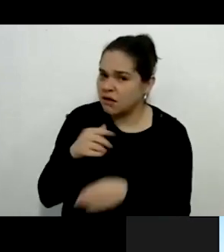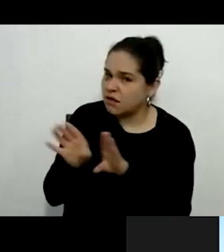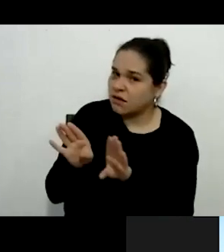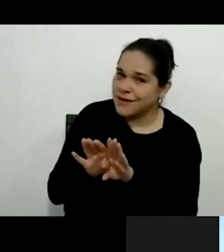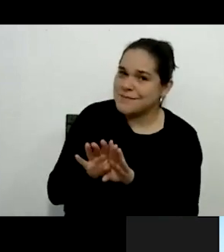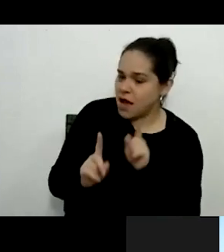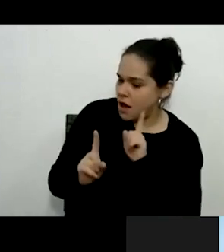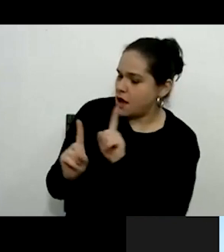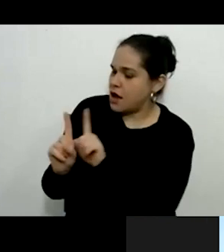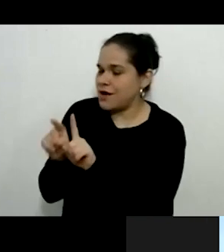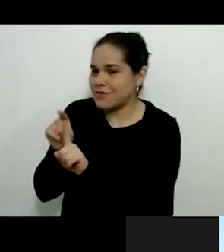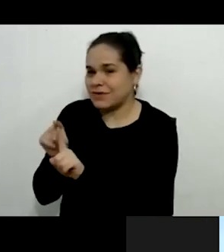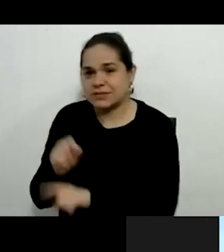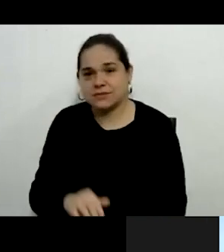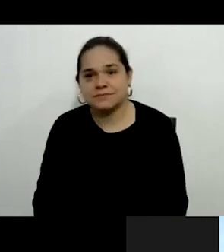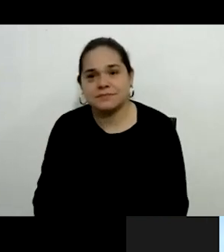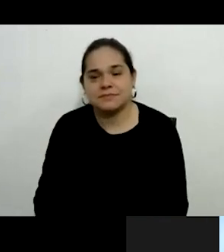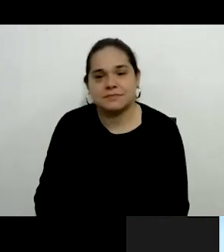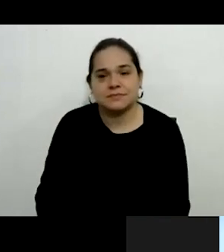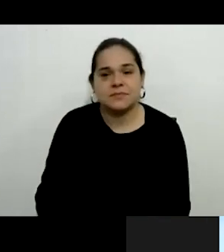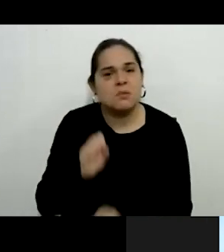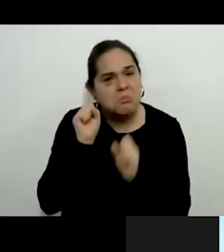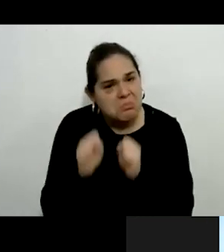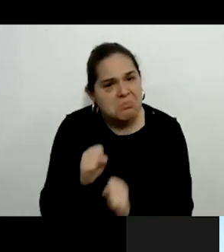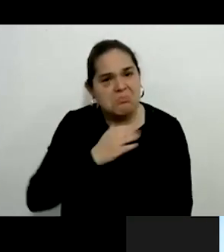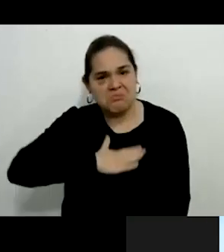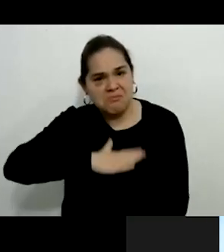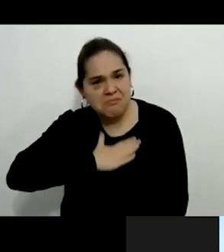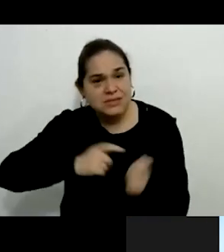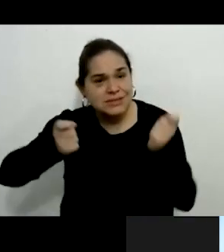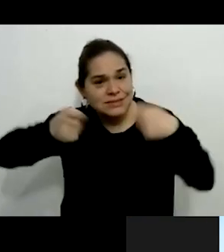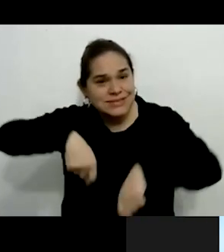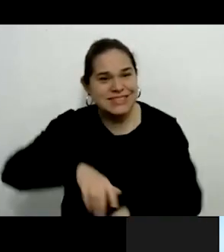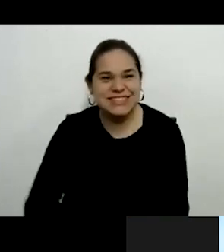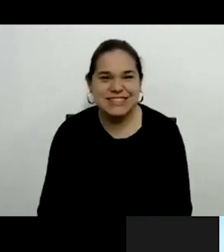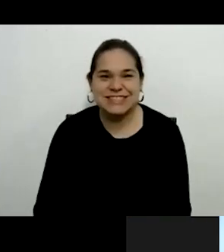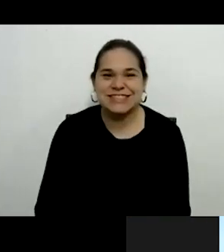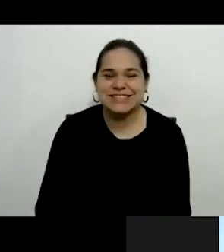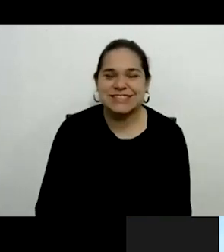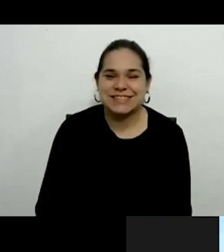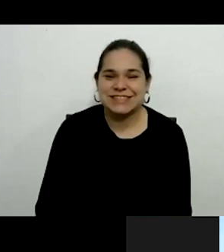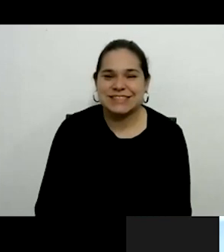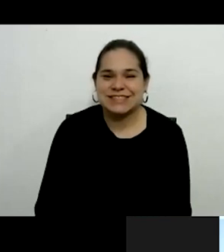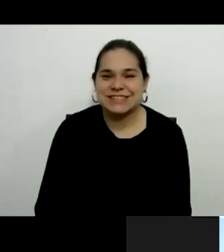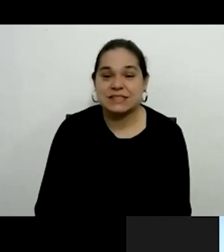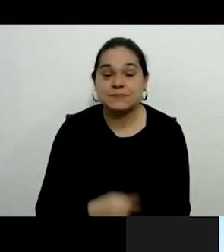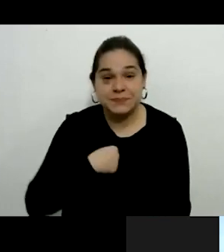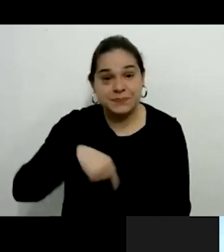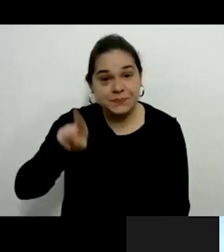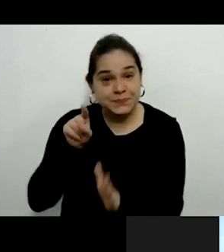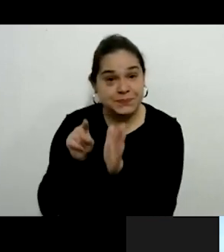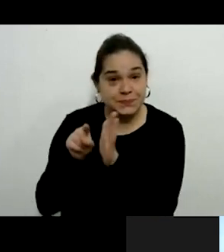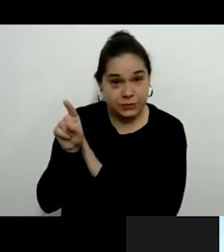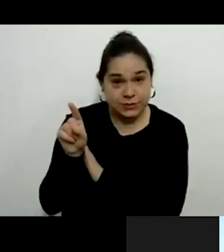você eu mesmo te ensino, Tião, pode ficar tranquilo. Então tá joia, estamos aí. Obrigado. Eu ia perguntar, Jonas,